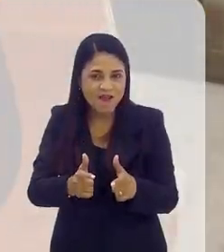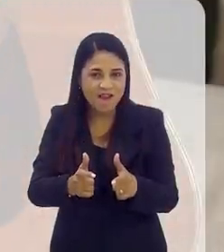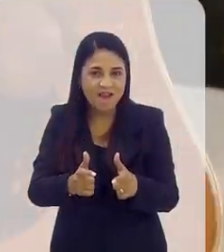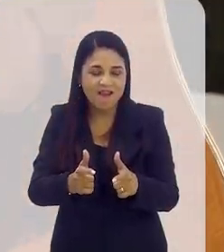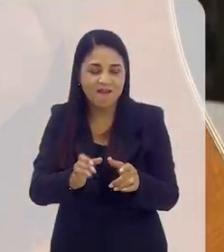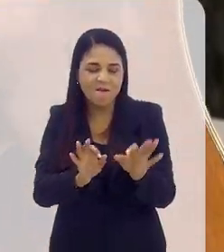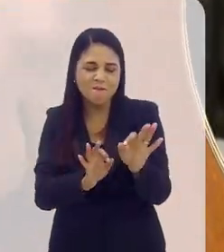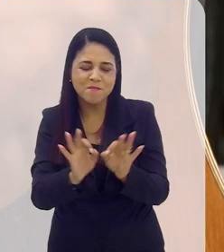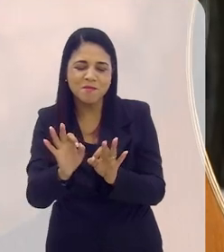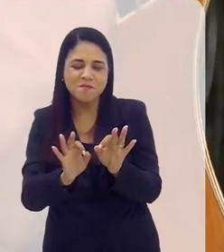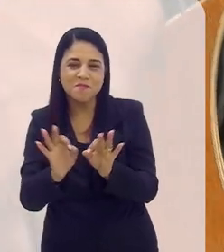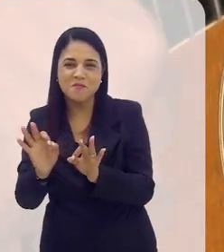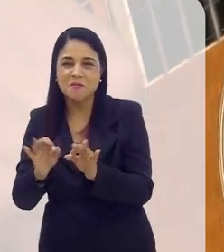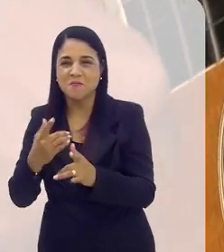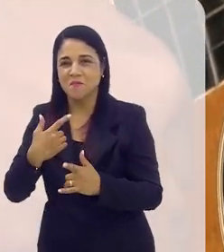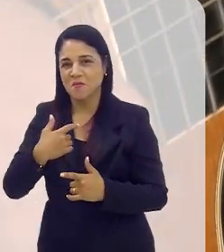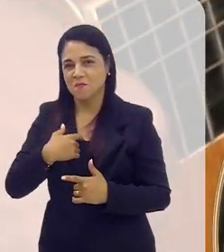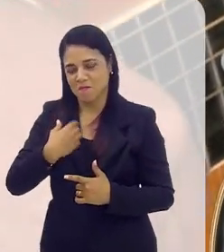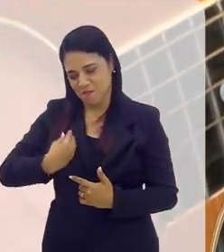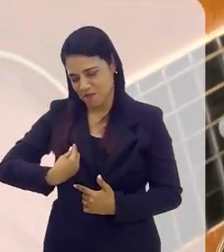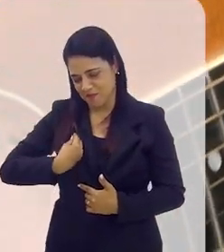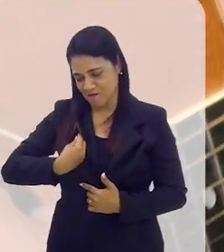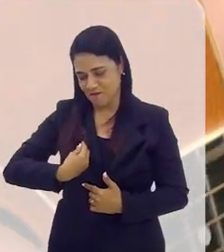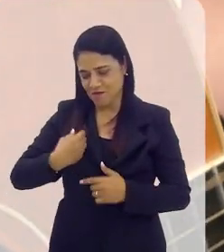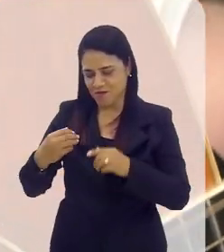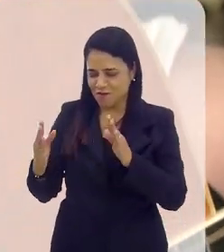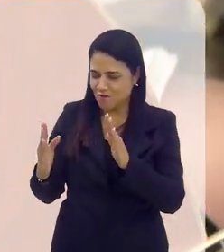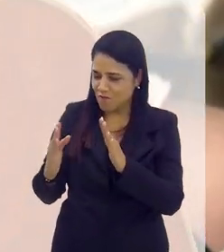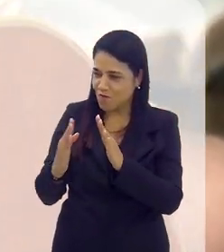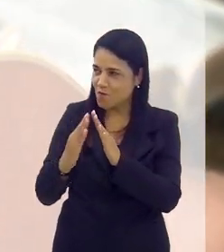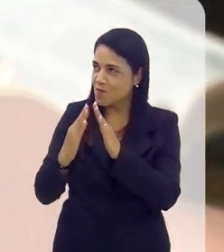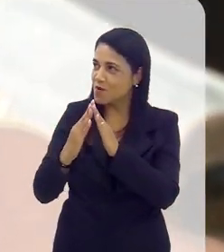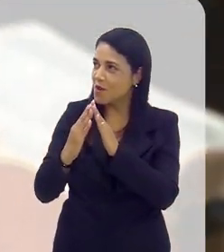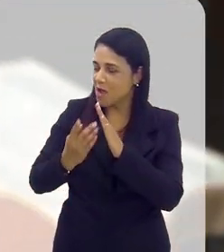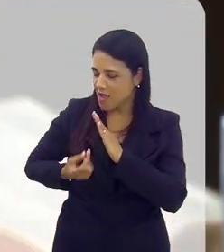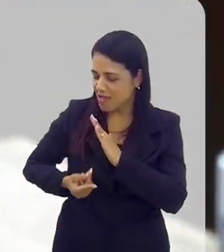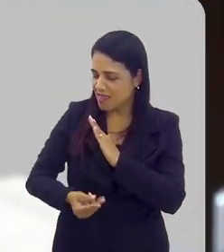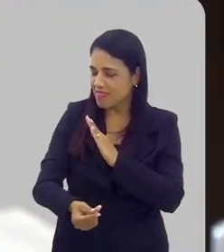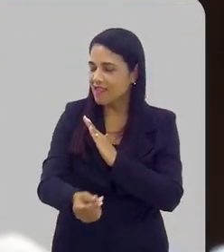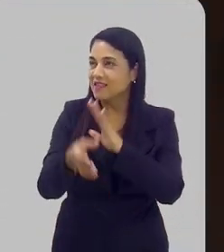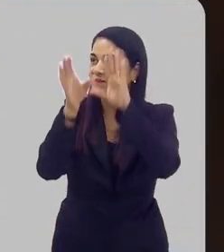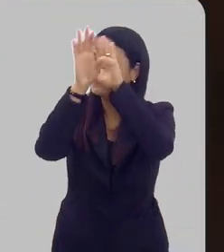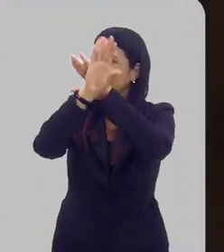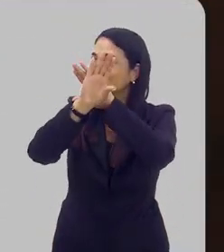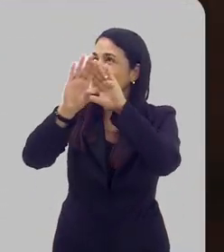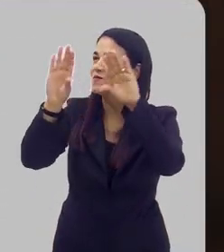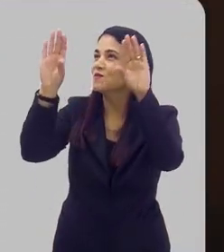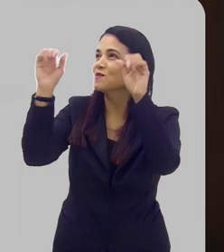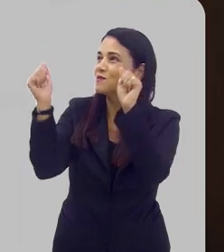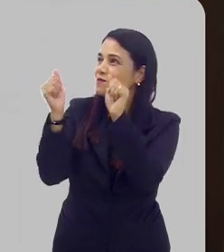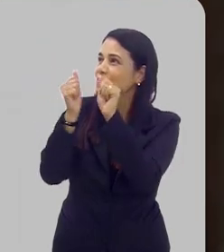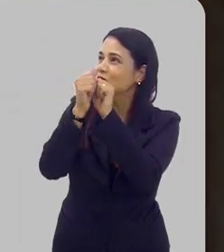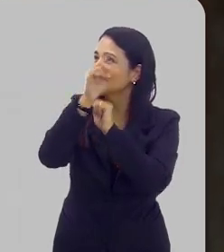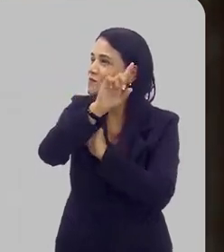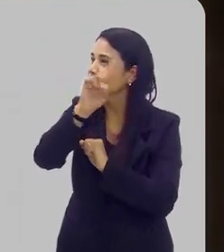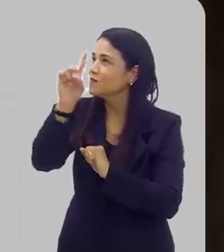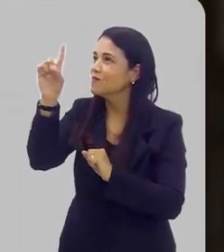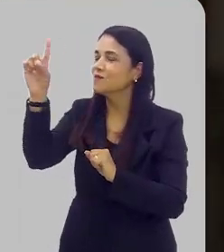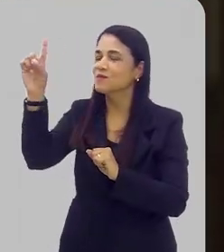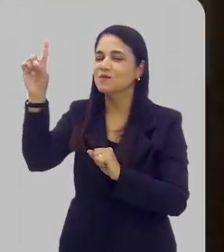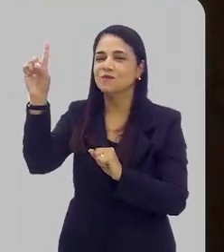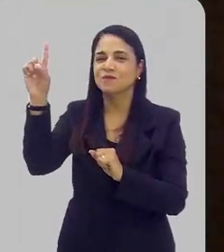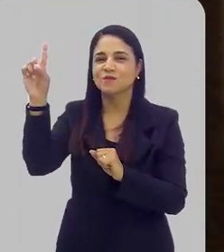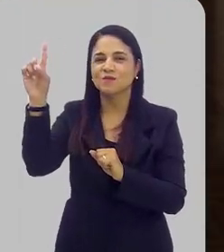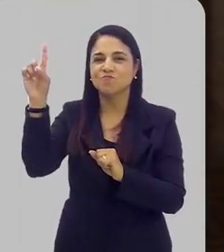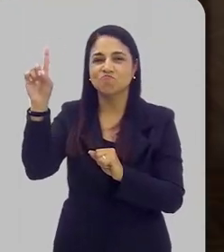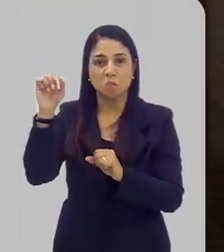eu sei, existe um lugar já preparado para mim, e eu vou morar